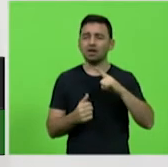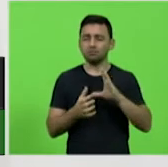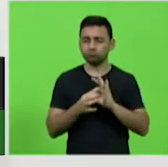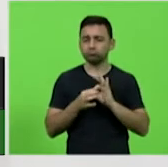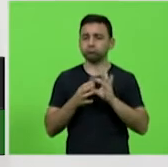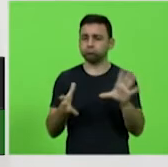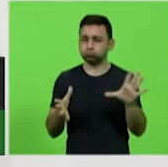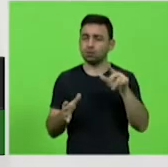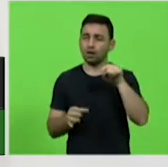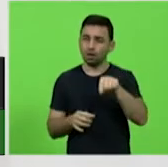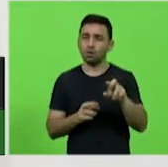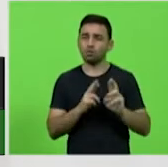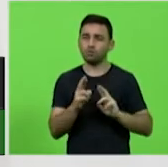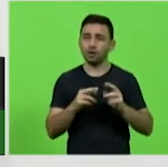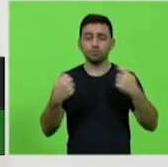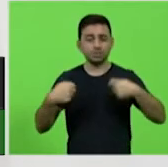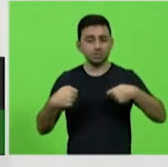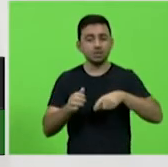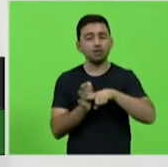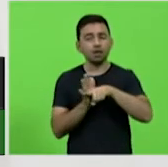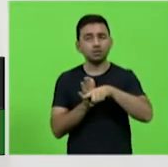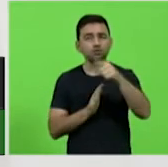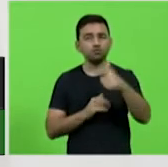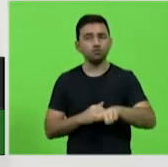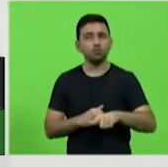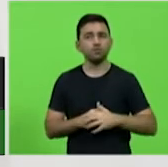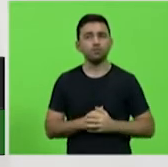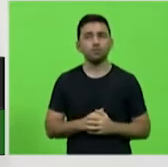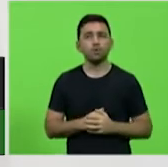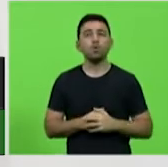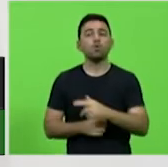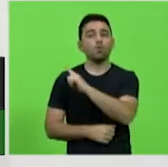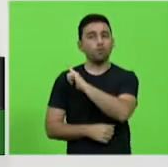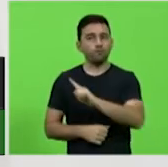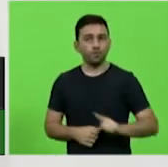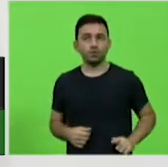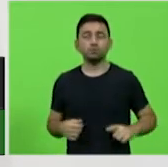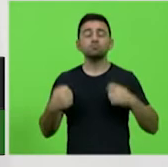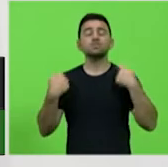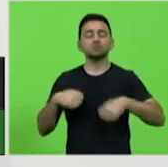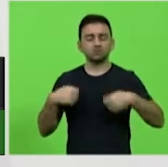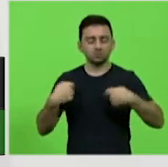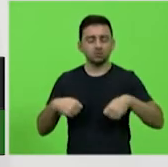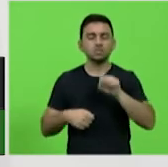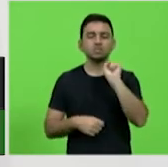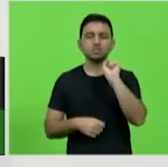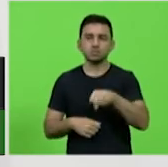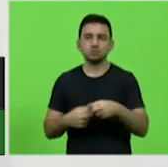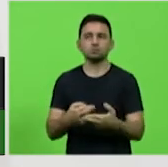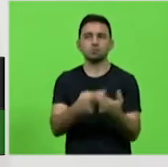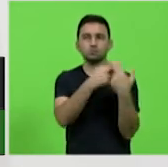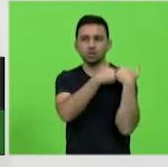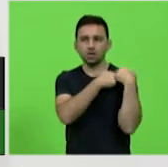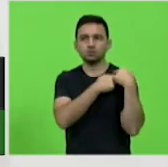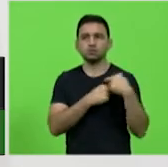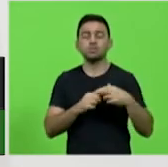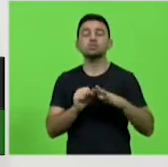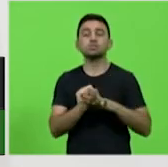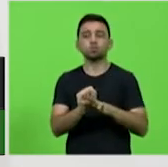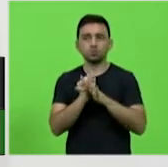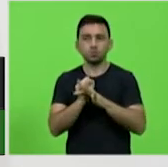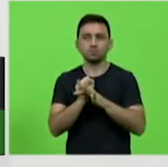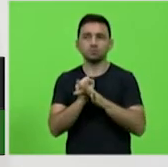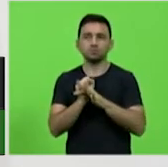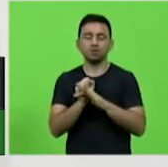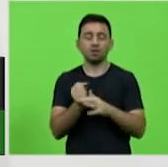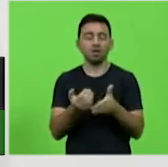rodovia. Agora isso tem que ser reanalisado. O governo sim tem responsabilidade na segurança